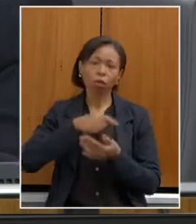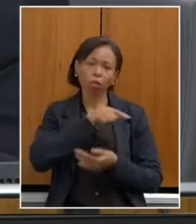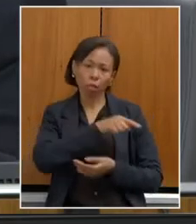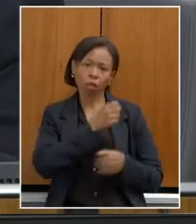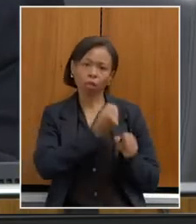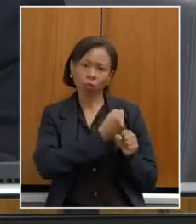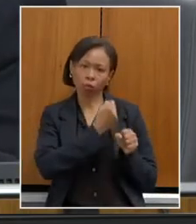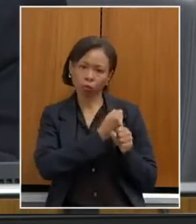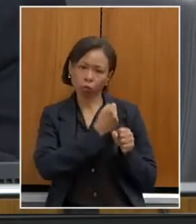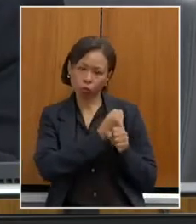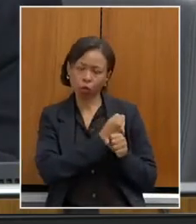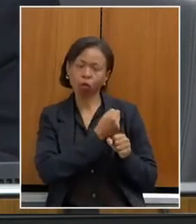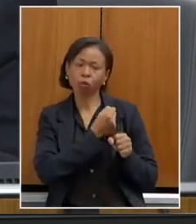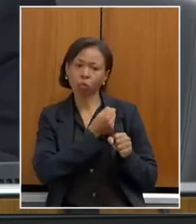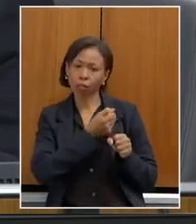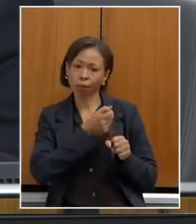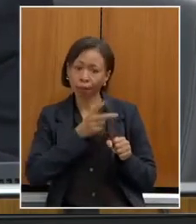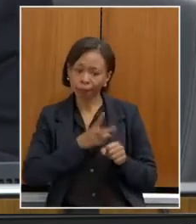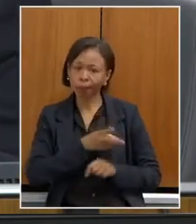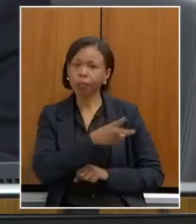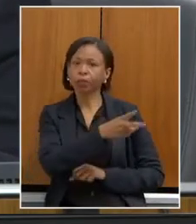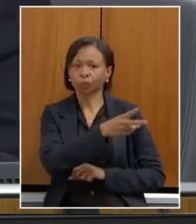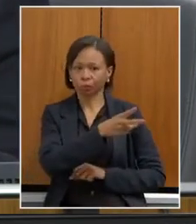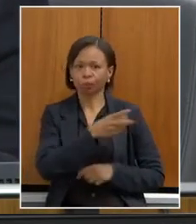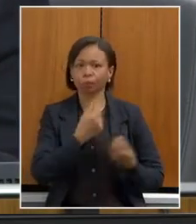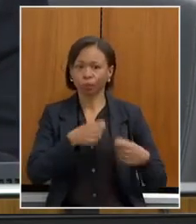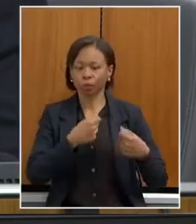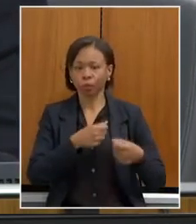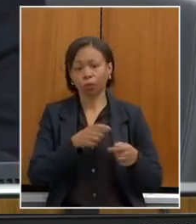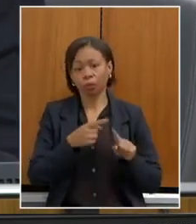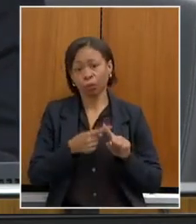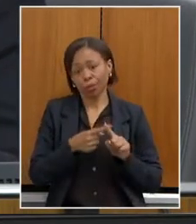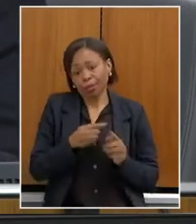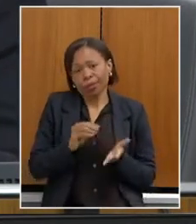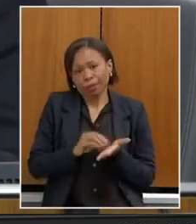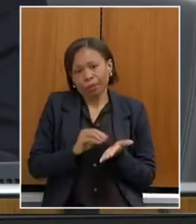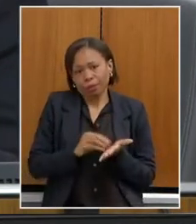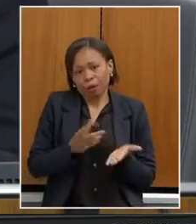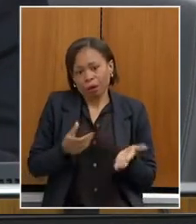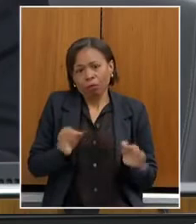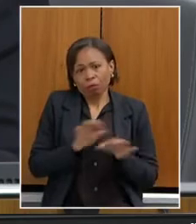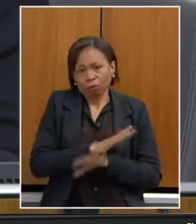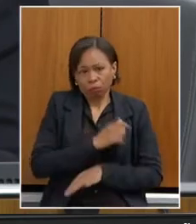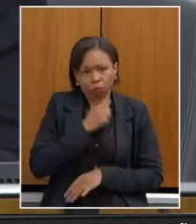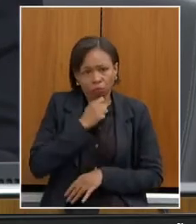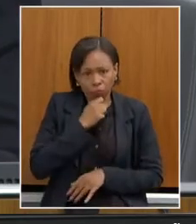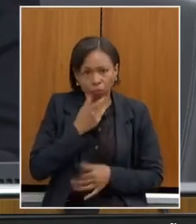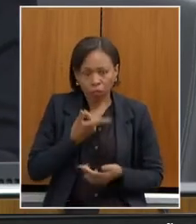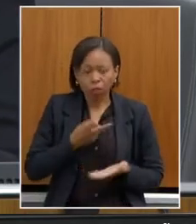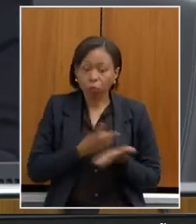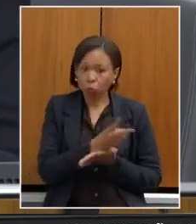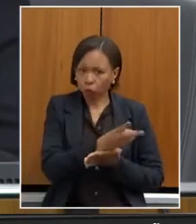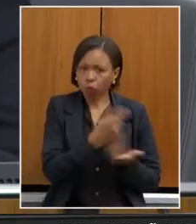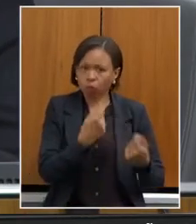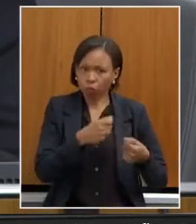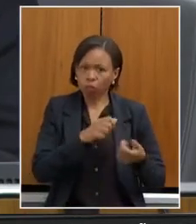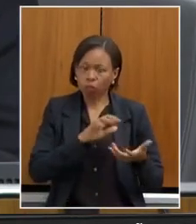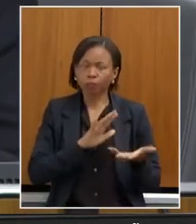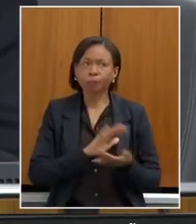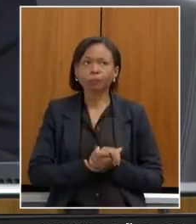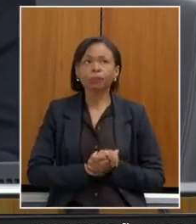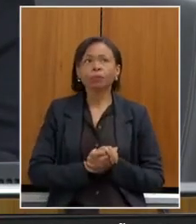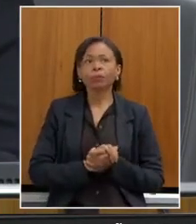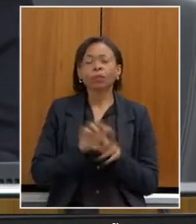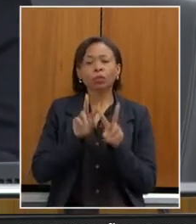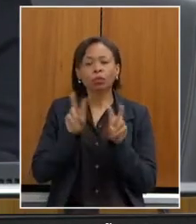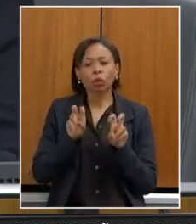temos que pior obra aquela que foi iniciada e não foi terminada e sobre pagamentos de